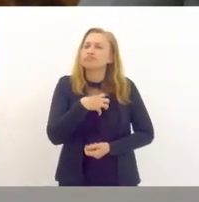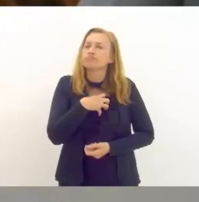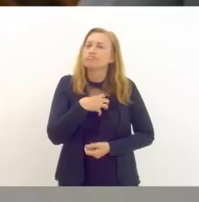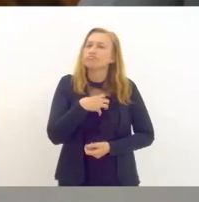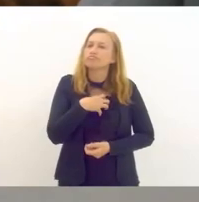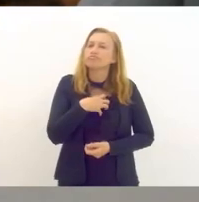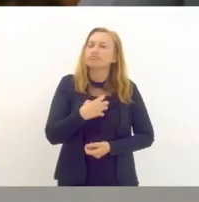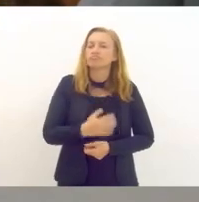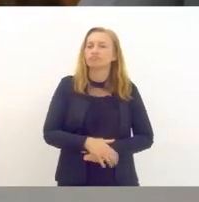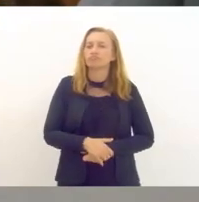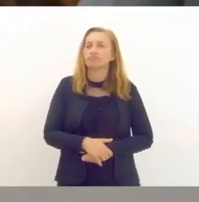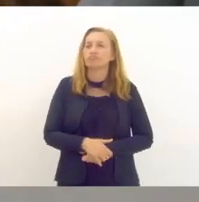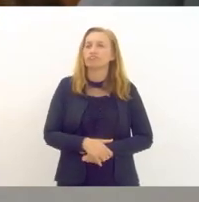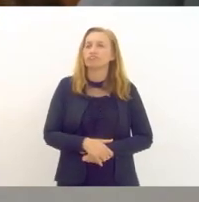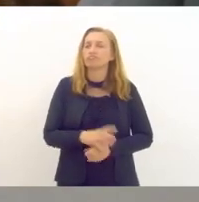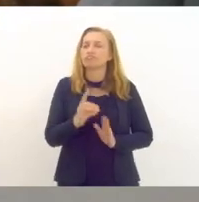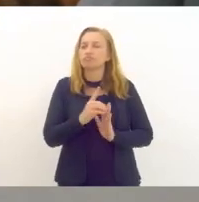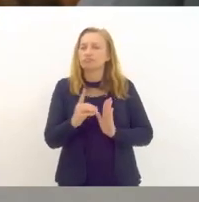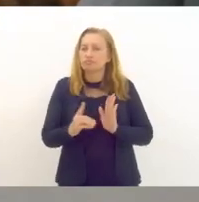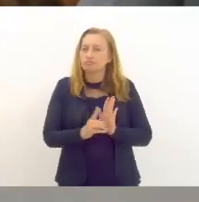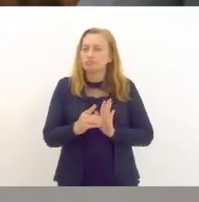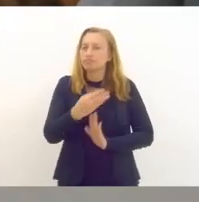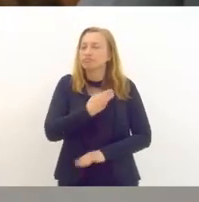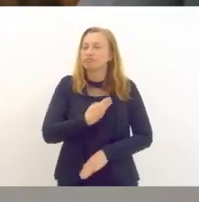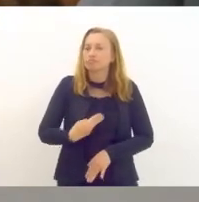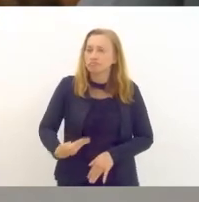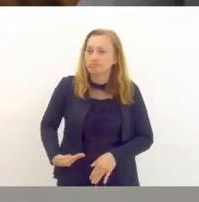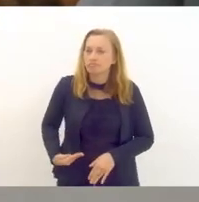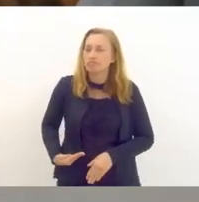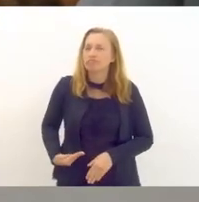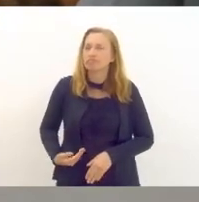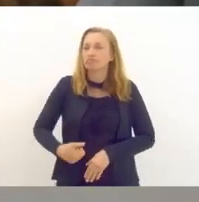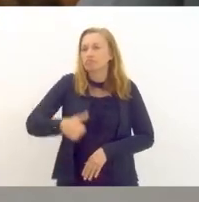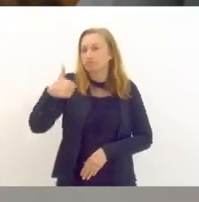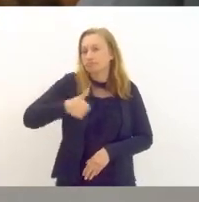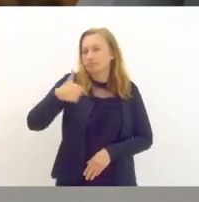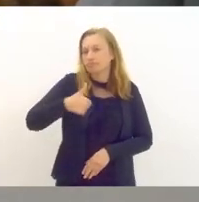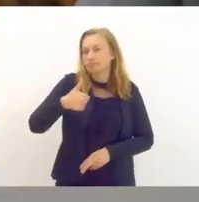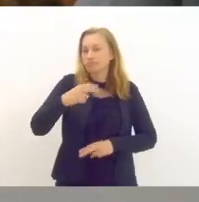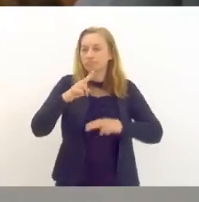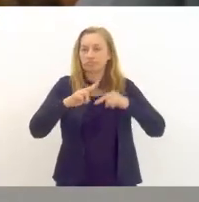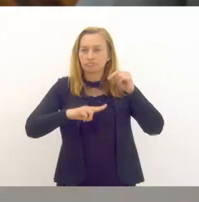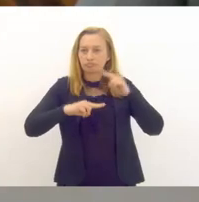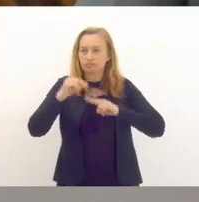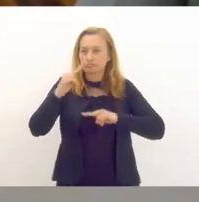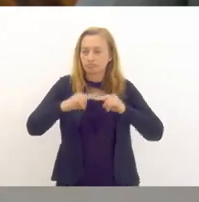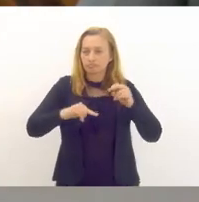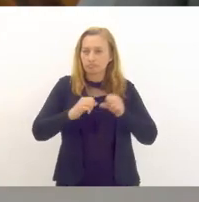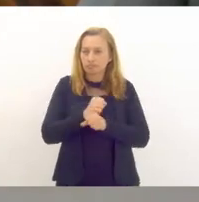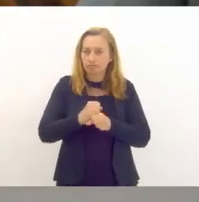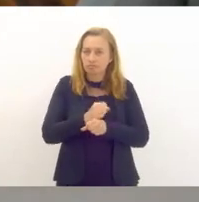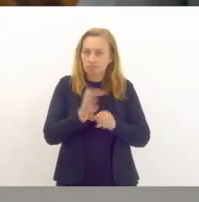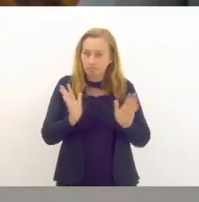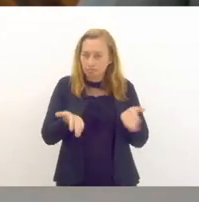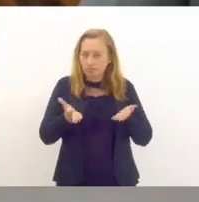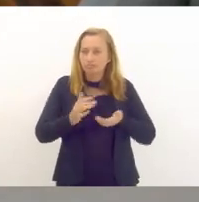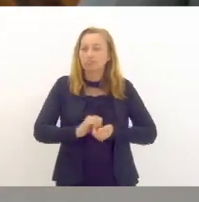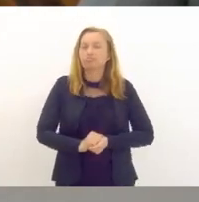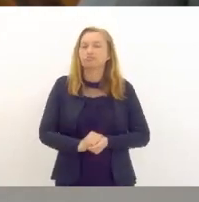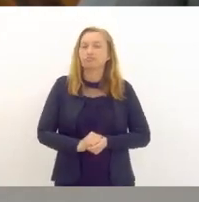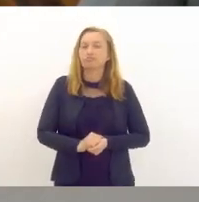cessar o decreto do governador de primeiro de julho deste ano